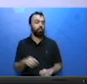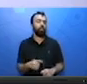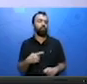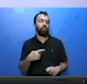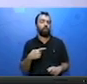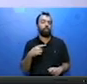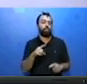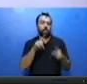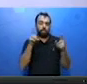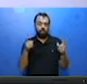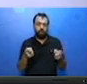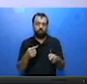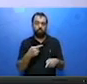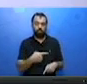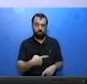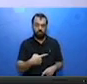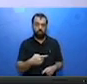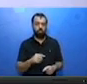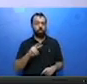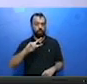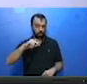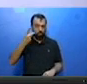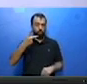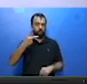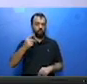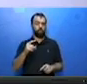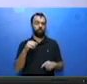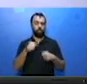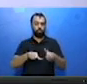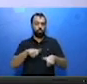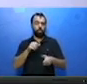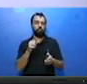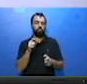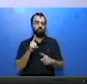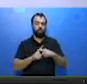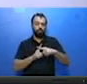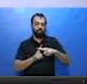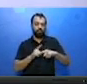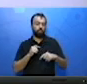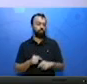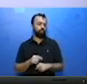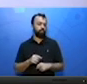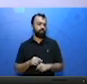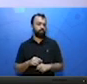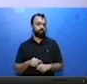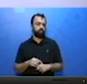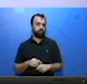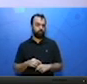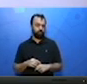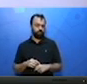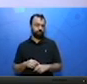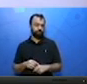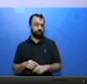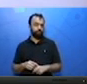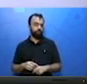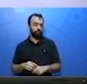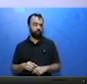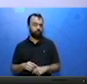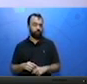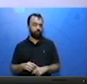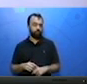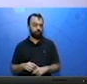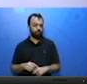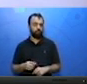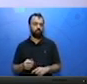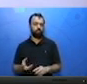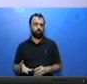parênteses, com o expoente par. Se fosse fora do parênteses, não tem a regra do expoente par ou ímpar. Essa